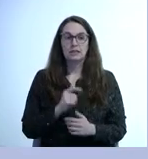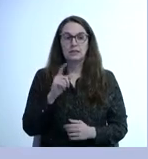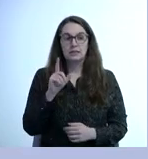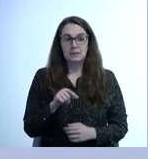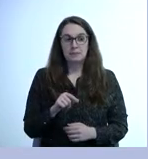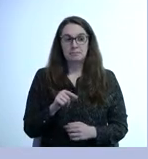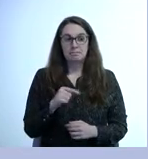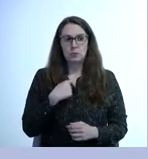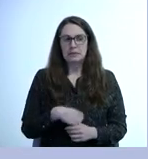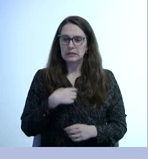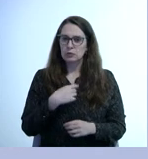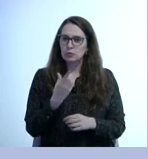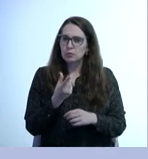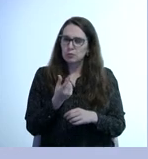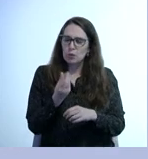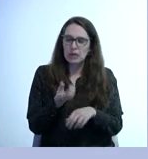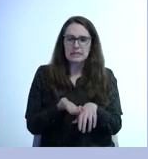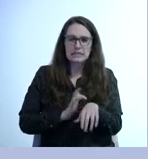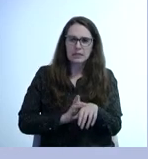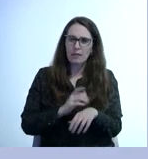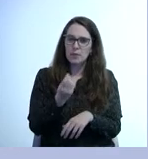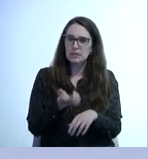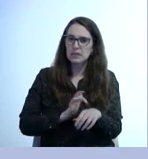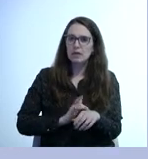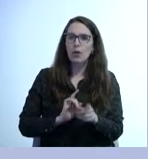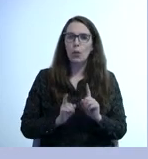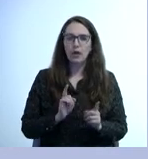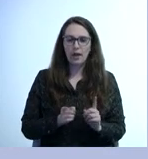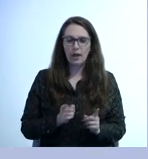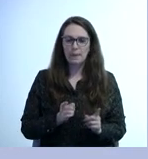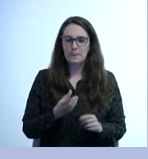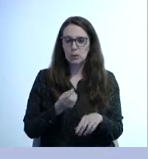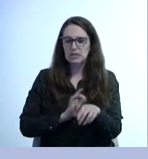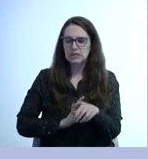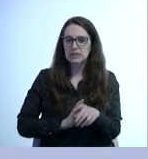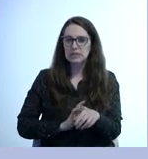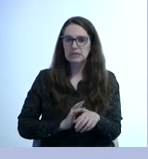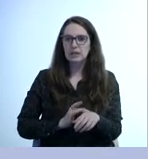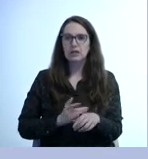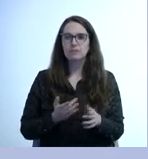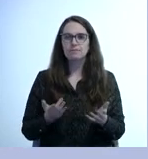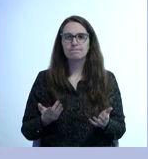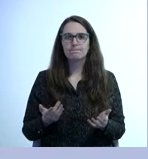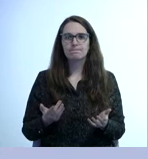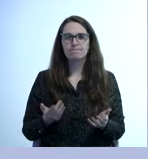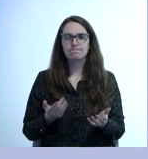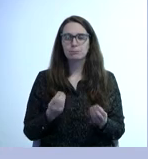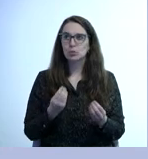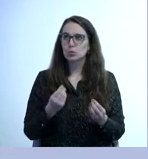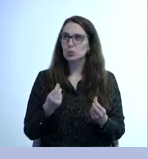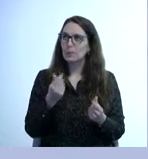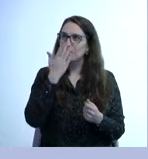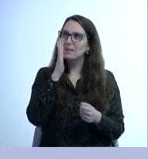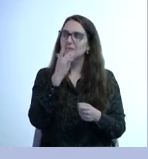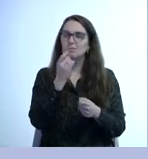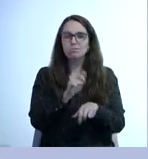mas uma sensibilidade também muito, muito, muito, eu diria,